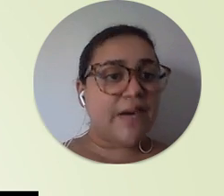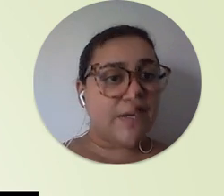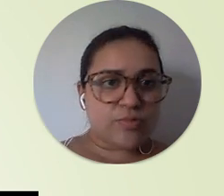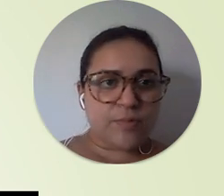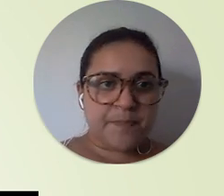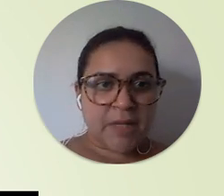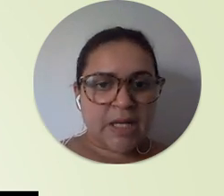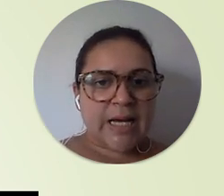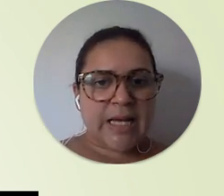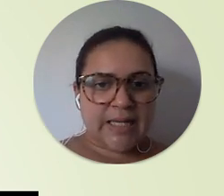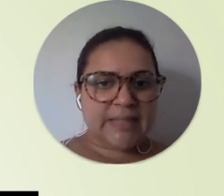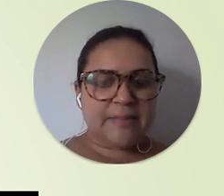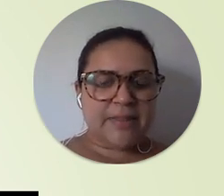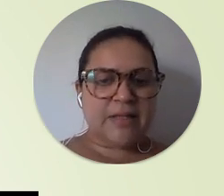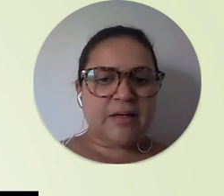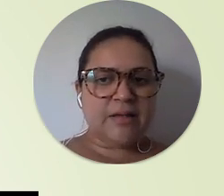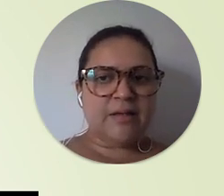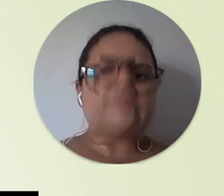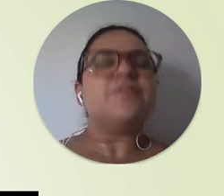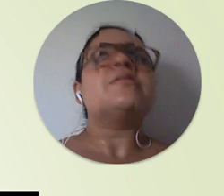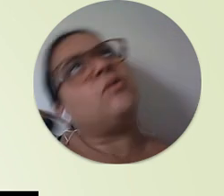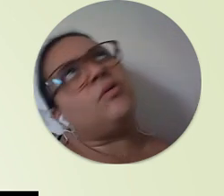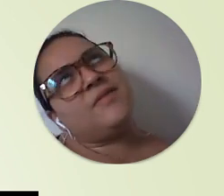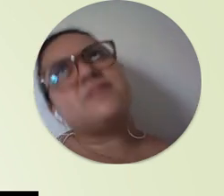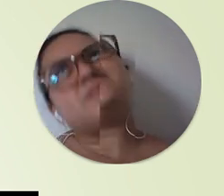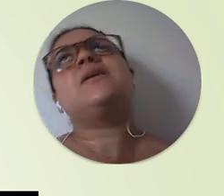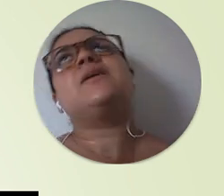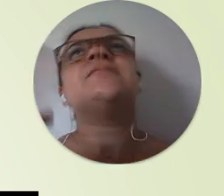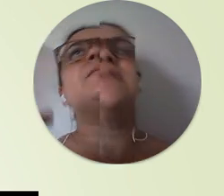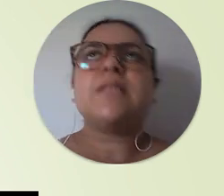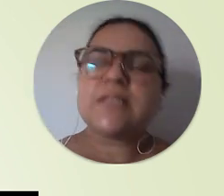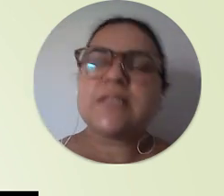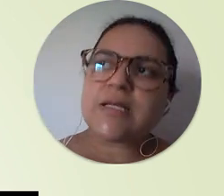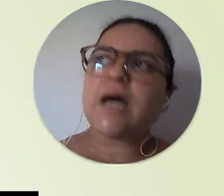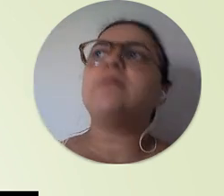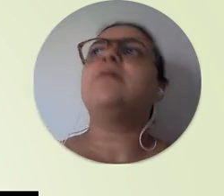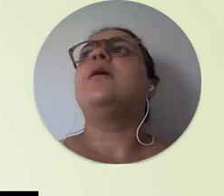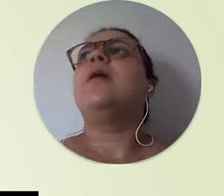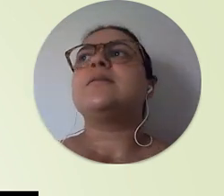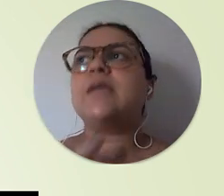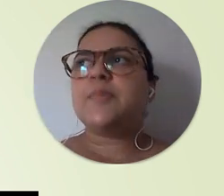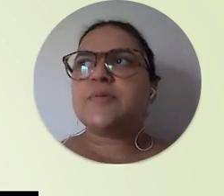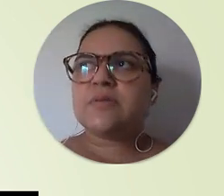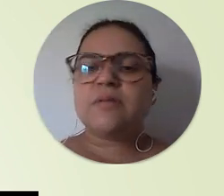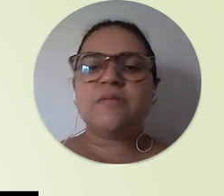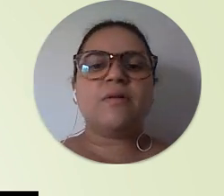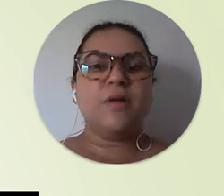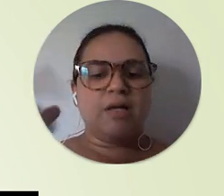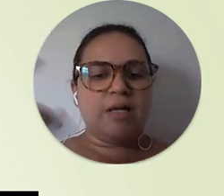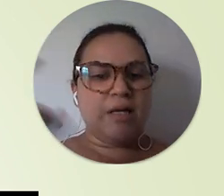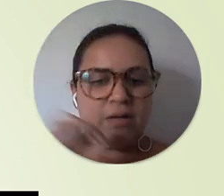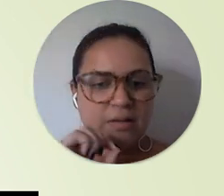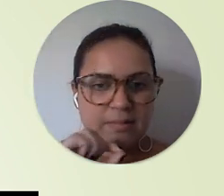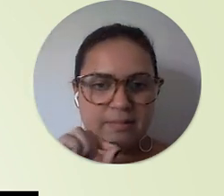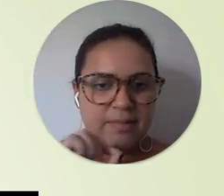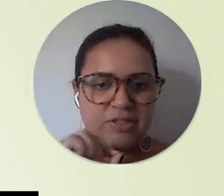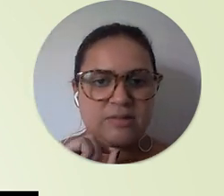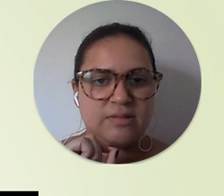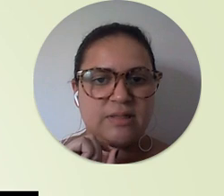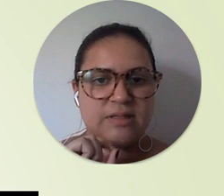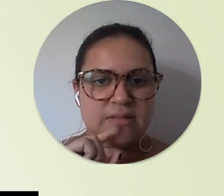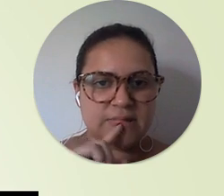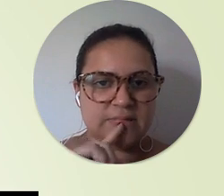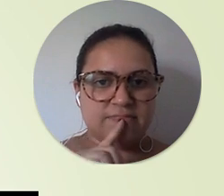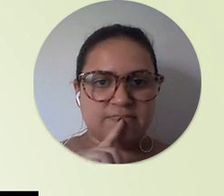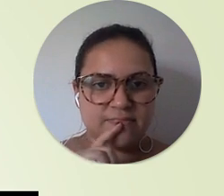ele faz um alerta para que você tome a vacina assim que necessário, assim que possível. É